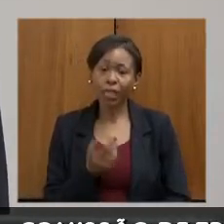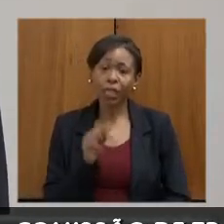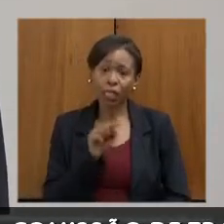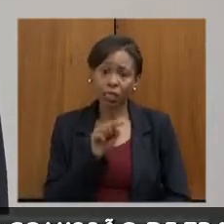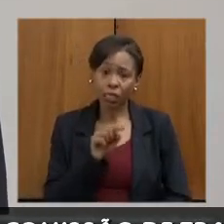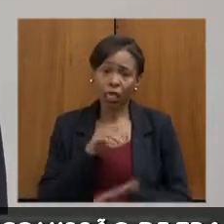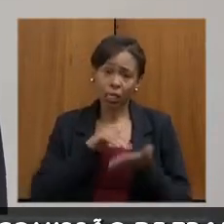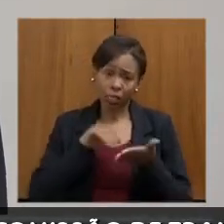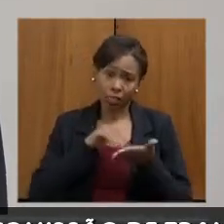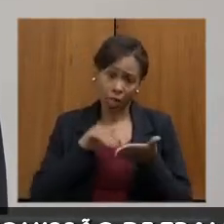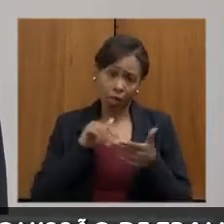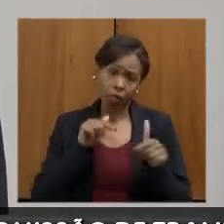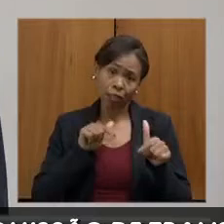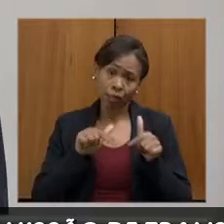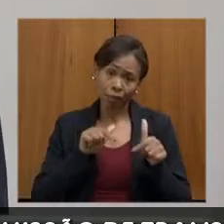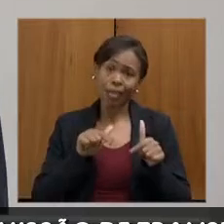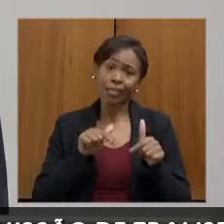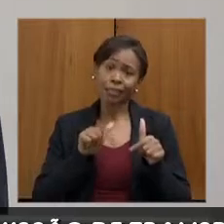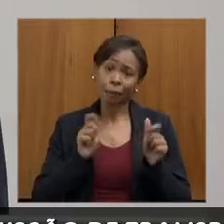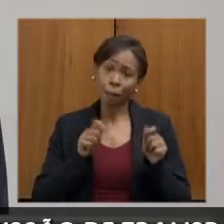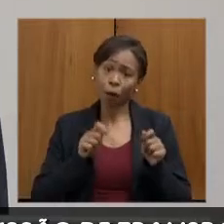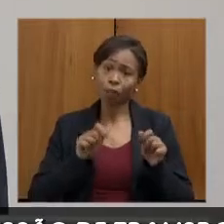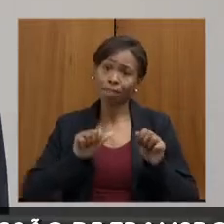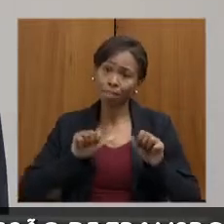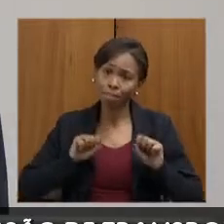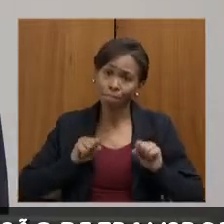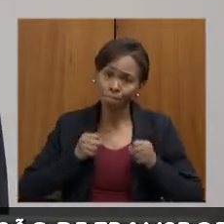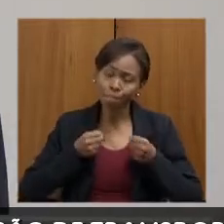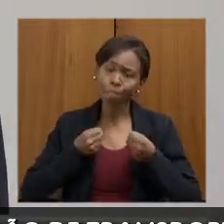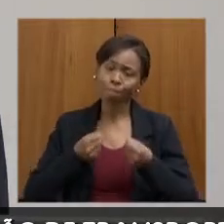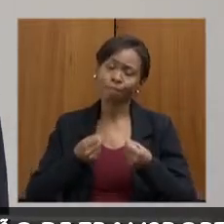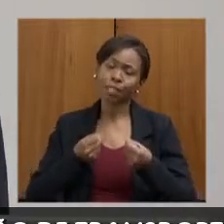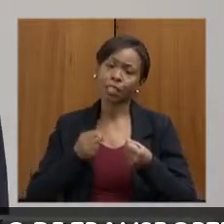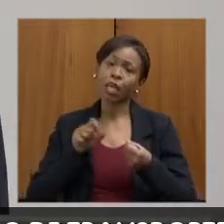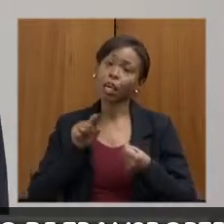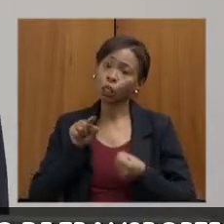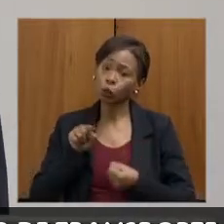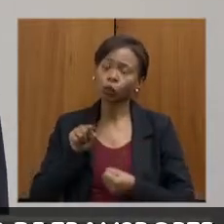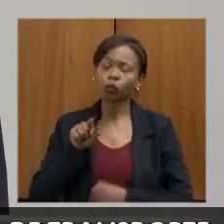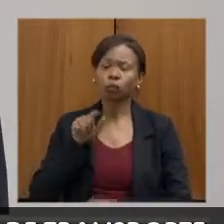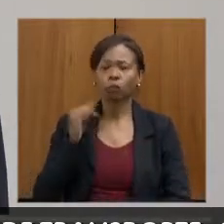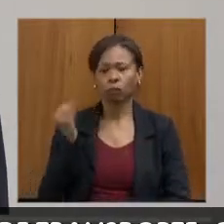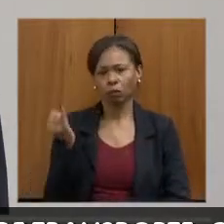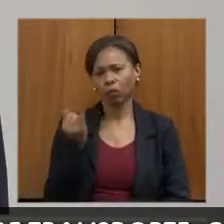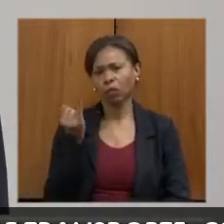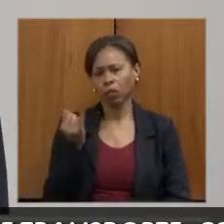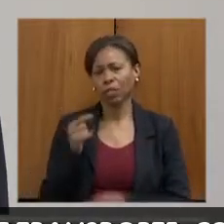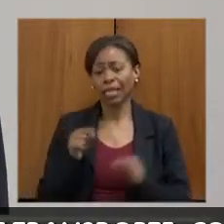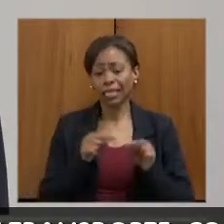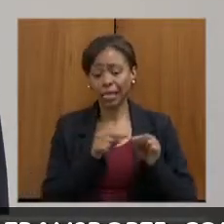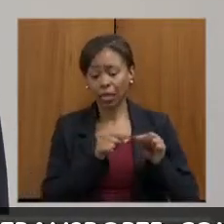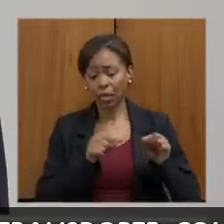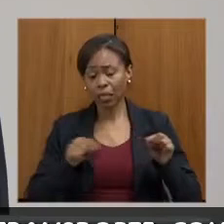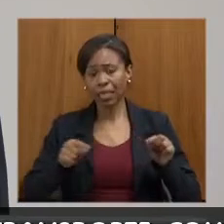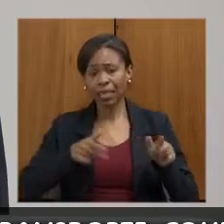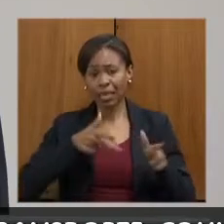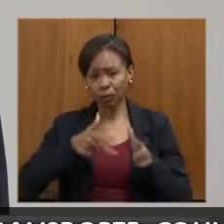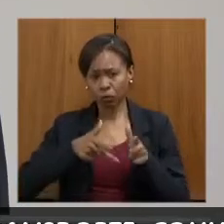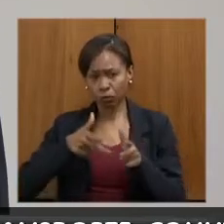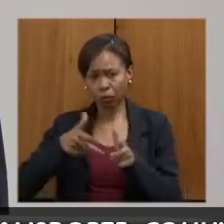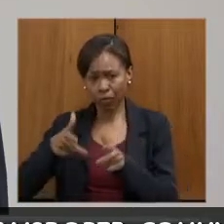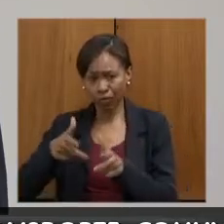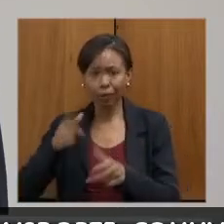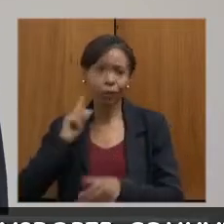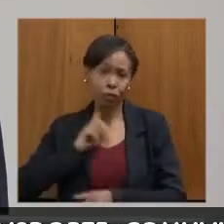seu que a gente em frente essa situação também tão importante da linha mineira nós vemos agora